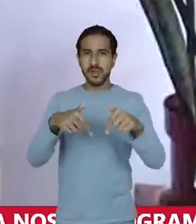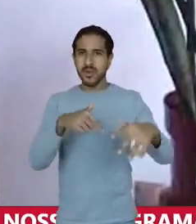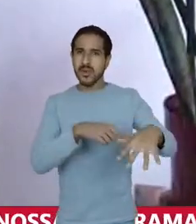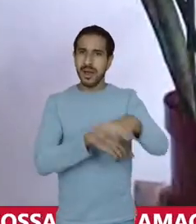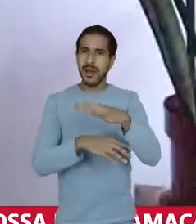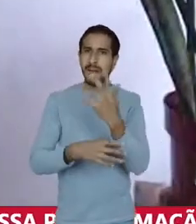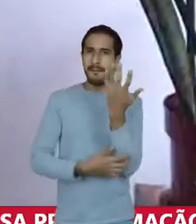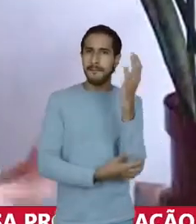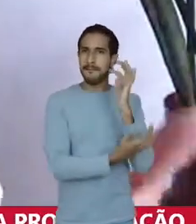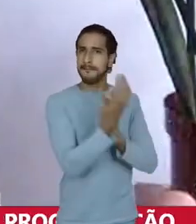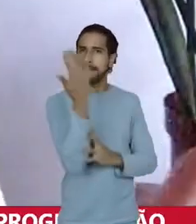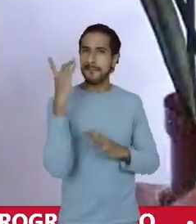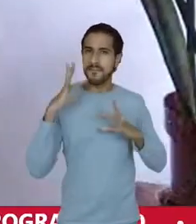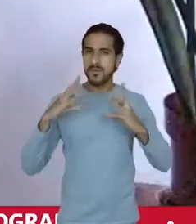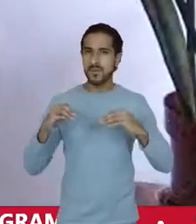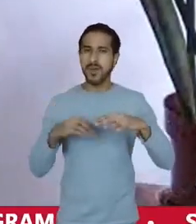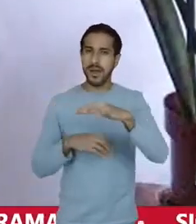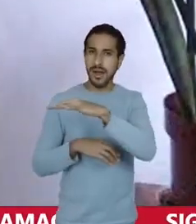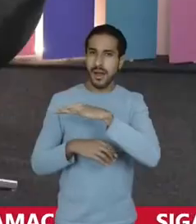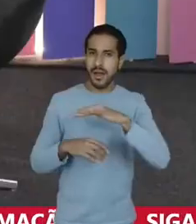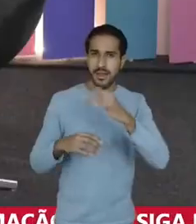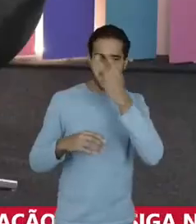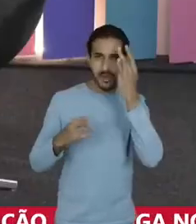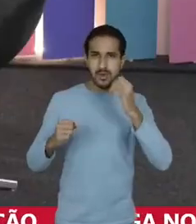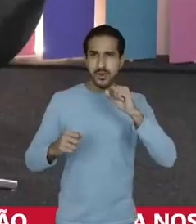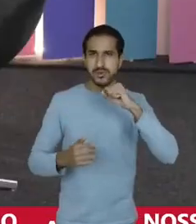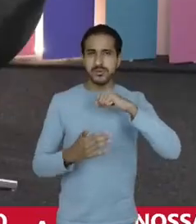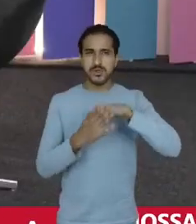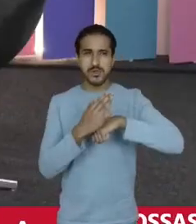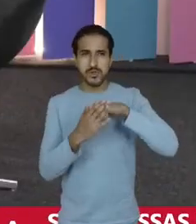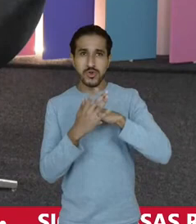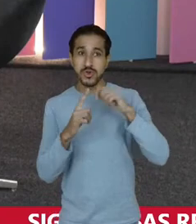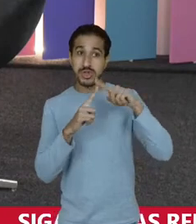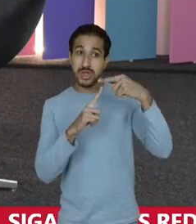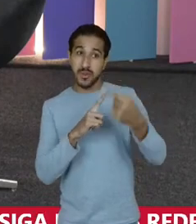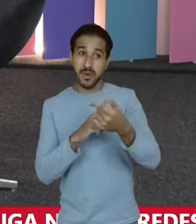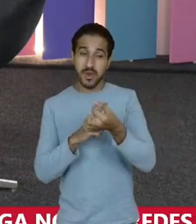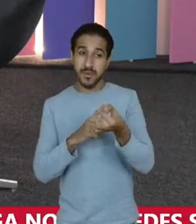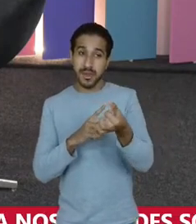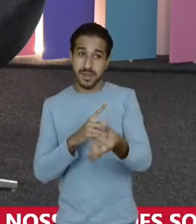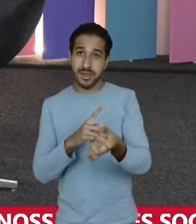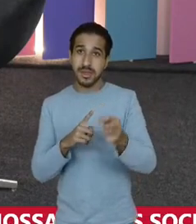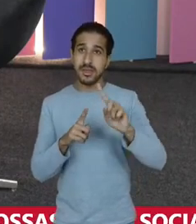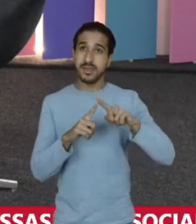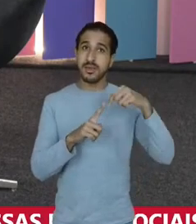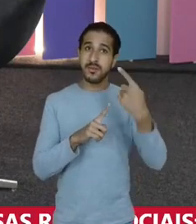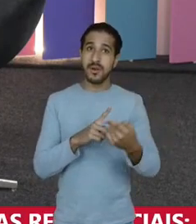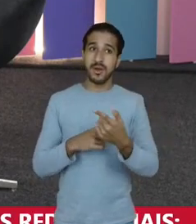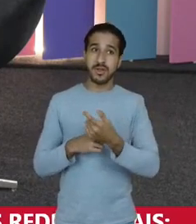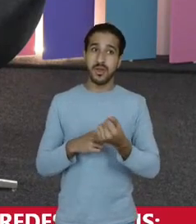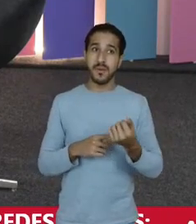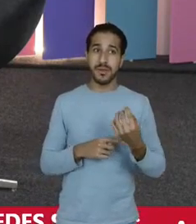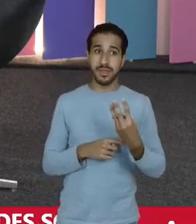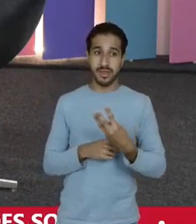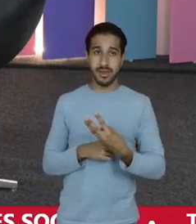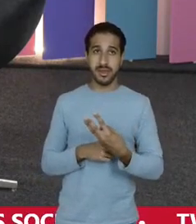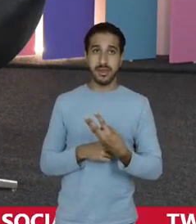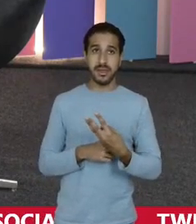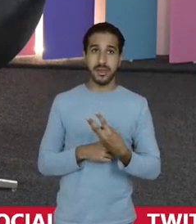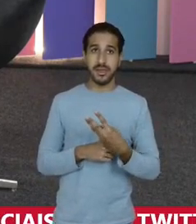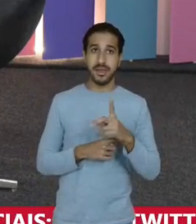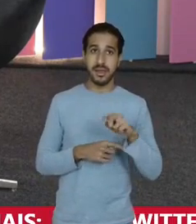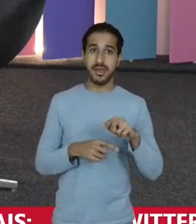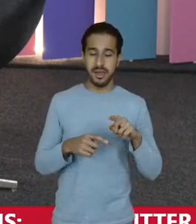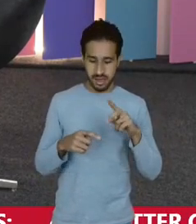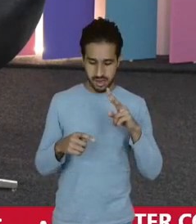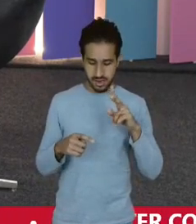do meio ambiente, ou seja, toda essa agenda insurgente de pós-16 ou pós-2013. São